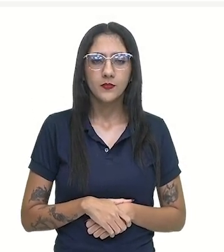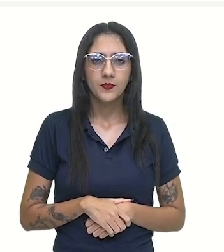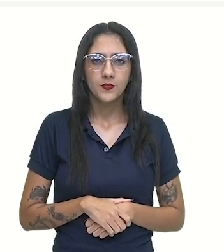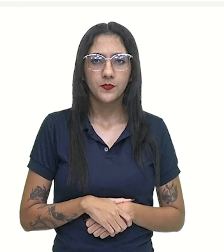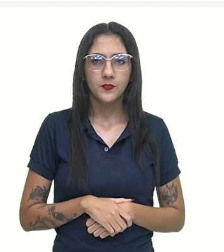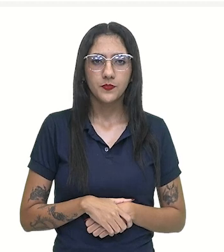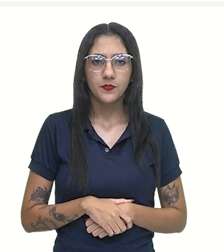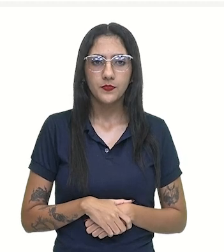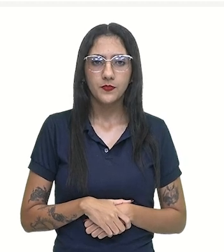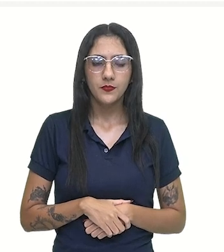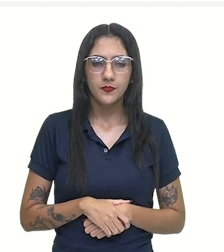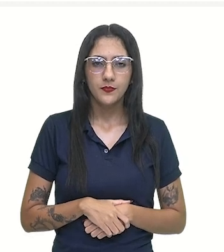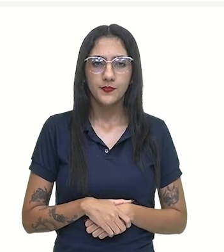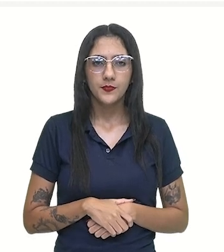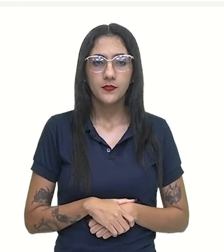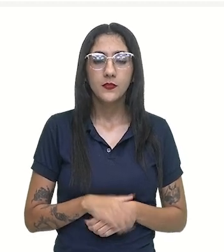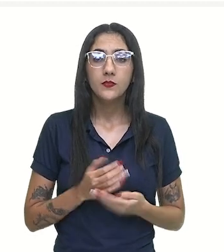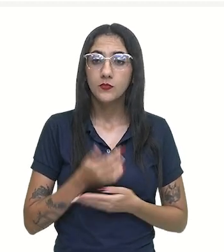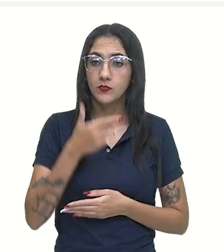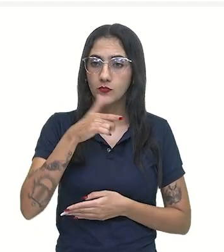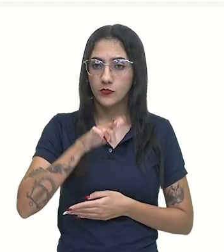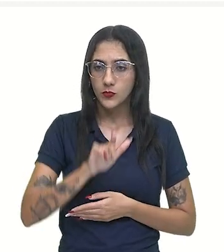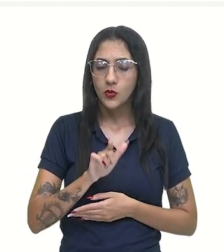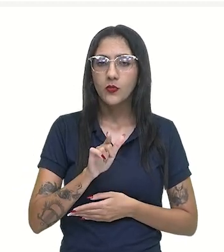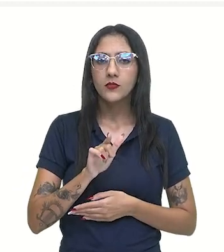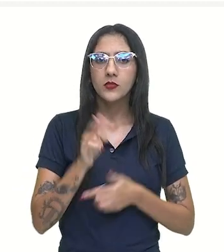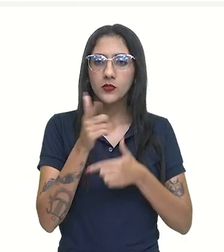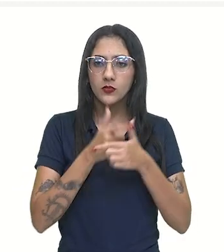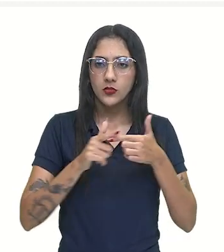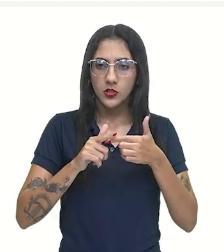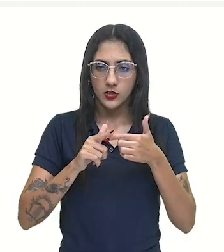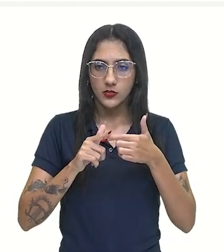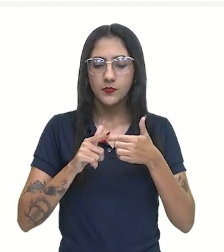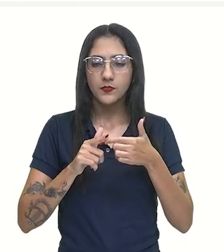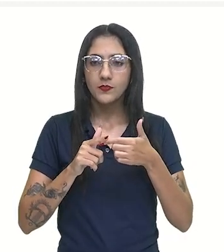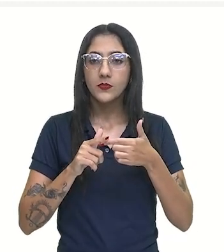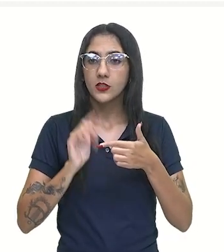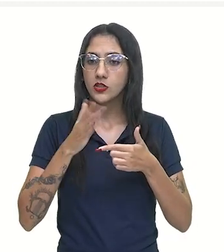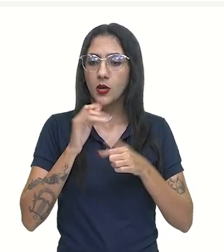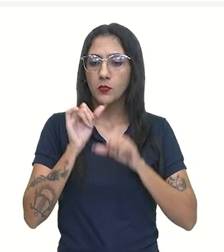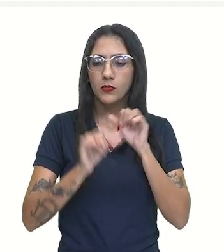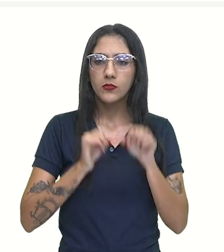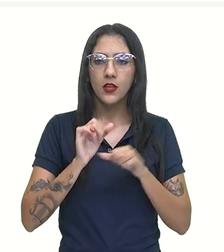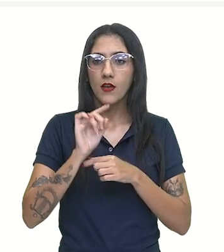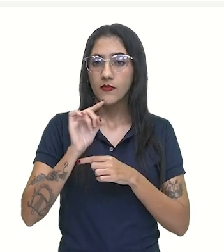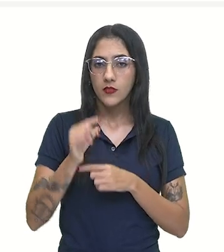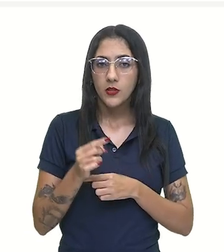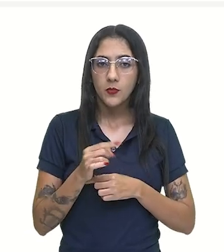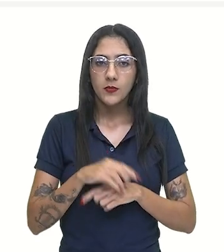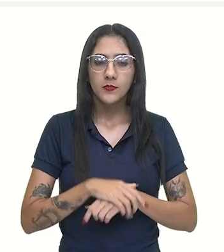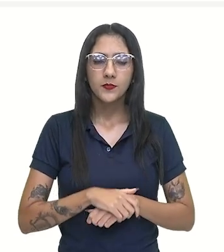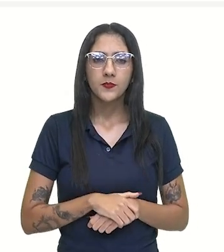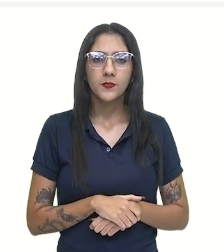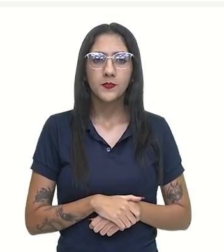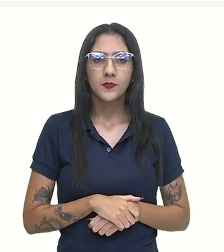Ao dividir por 1.000, mais uma vez, a nossa vírgula se desloca 3 casas para a esquerda. Então vai virar